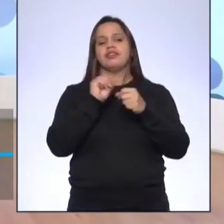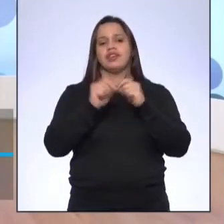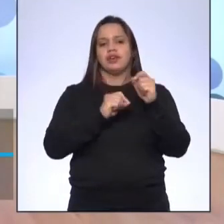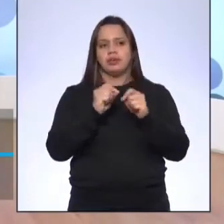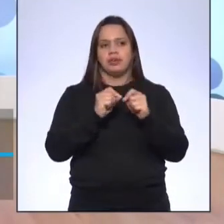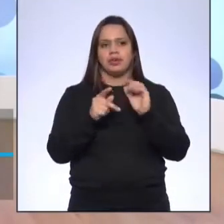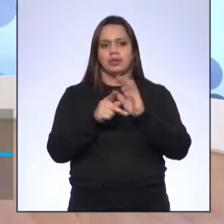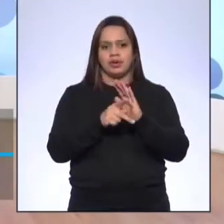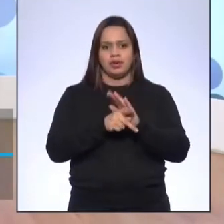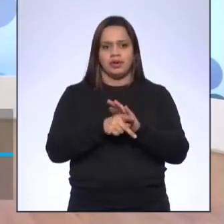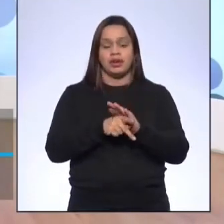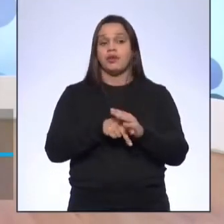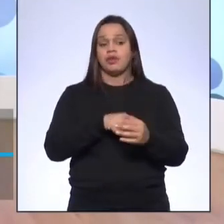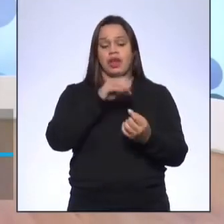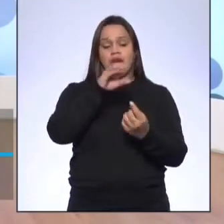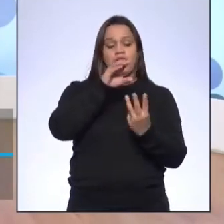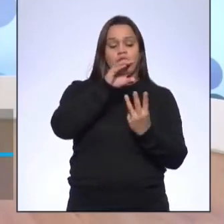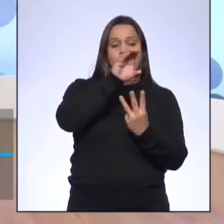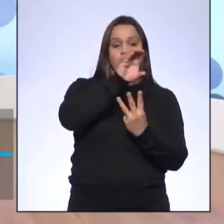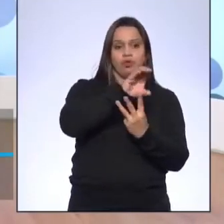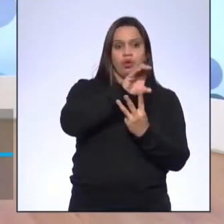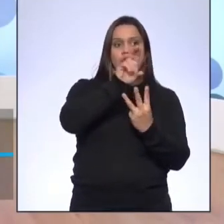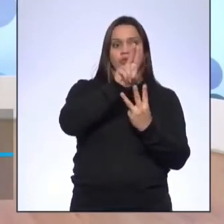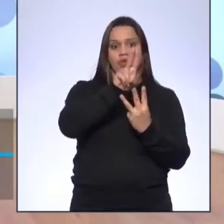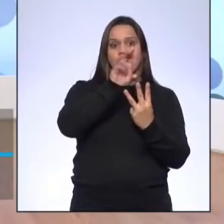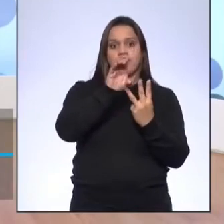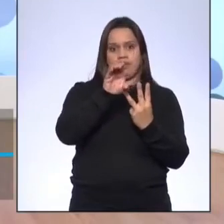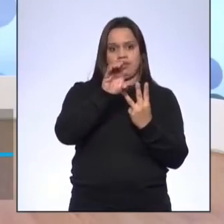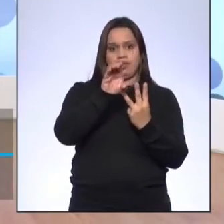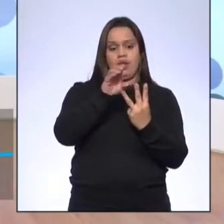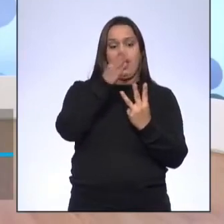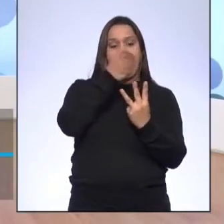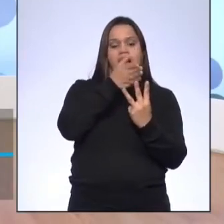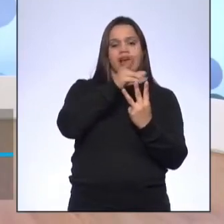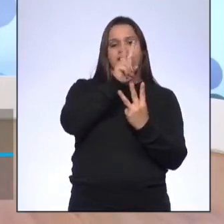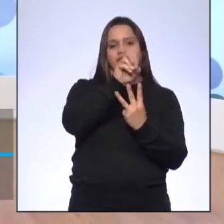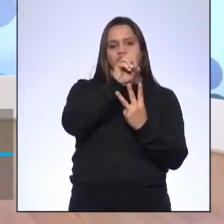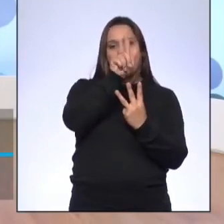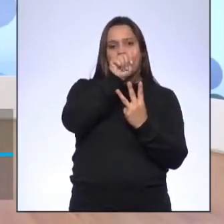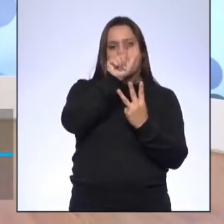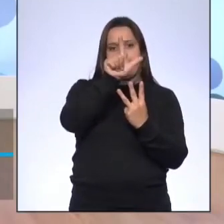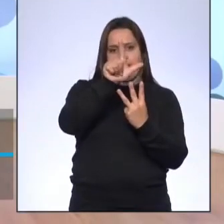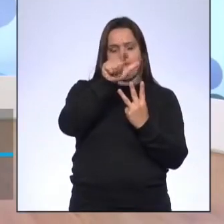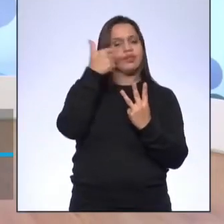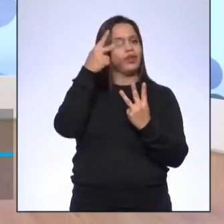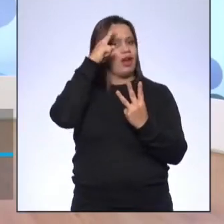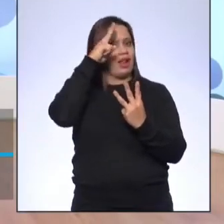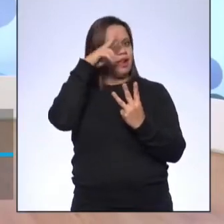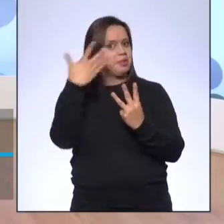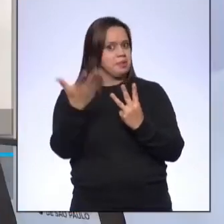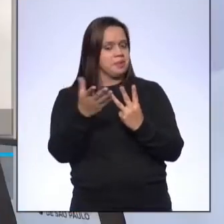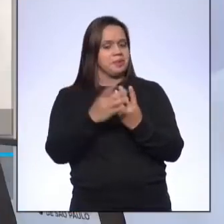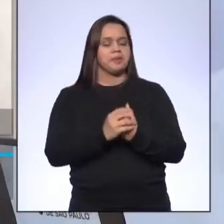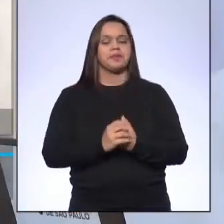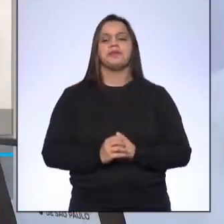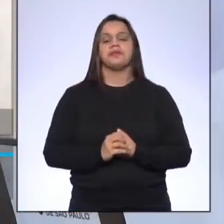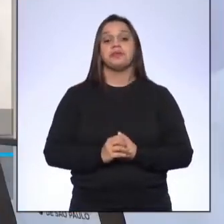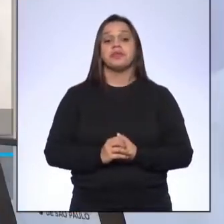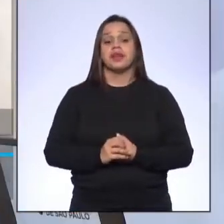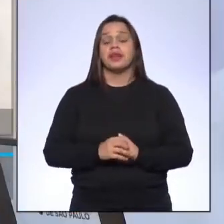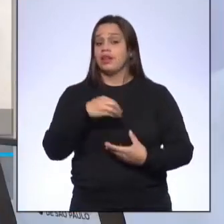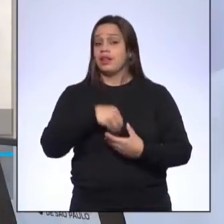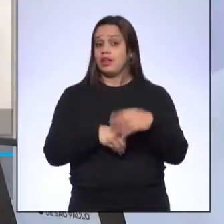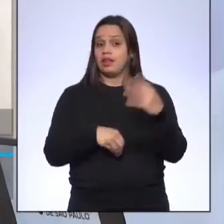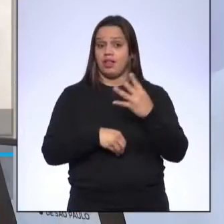sanduíche de vogal, consoante, vogal, consoante, CVC. Então, a vogal está ali no meio, né? Então fica mais fácil. Fica mais fácil. Dentro dessas 4